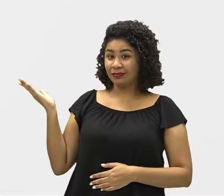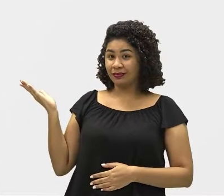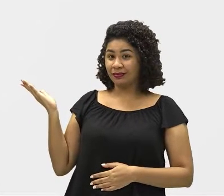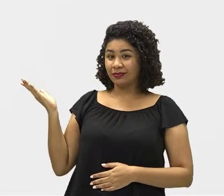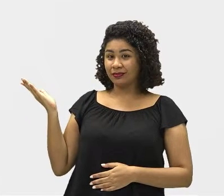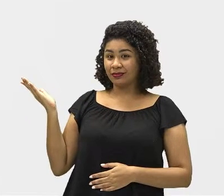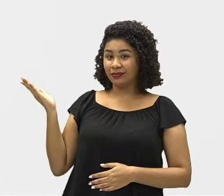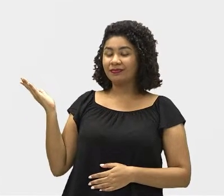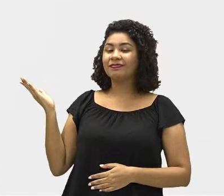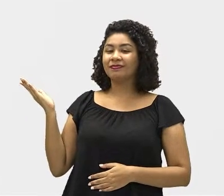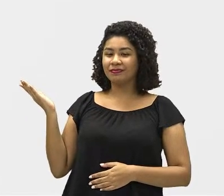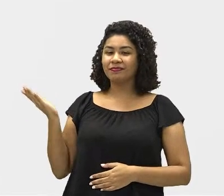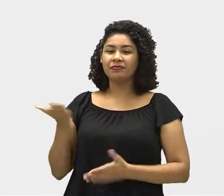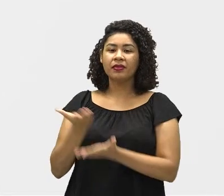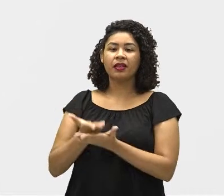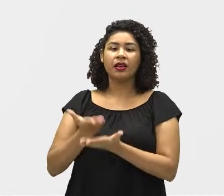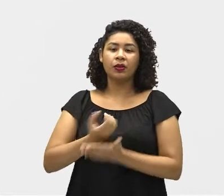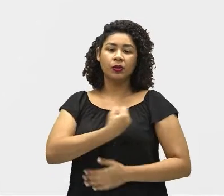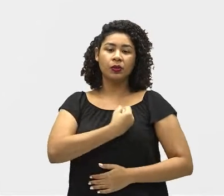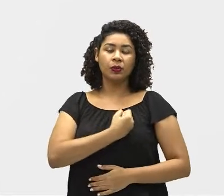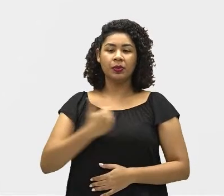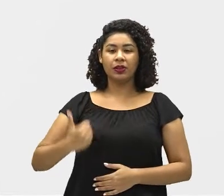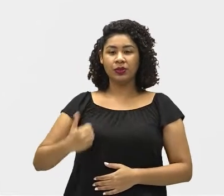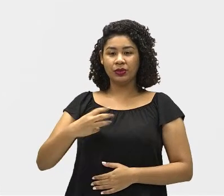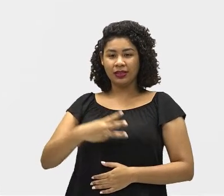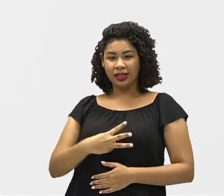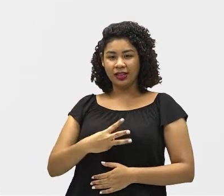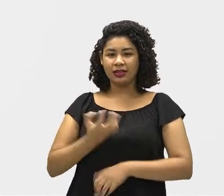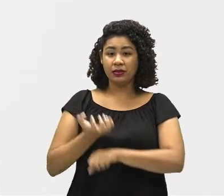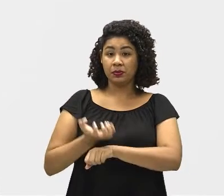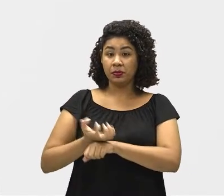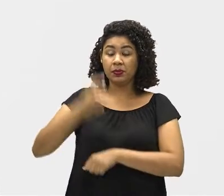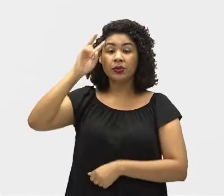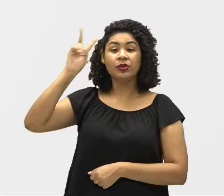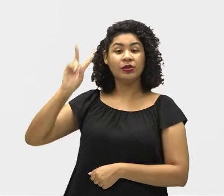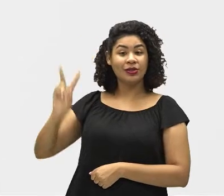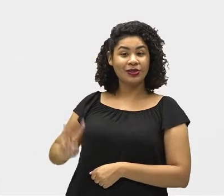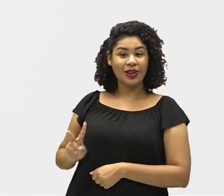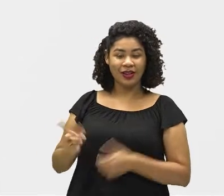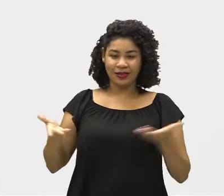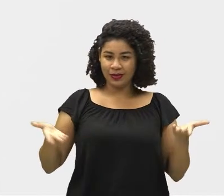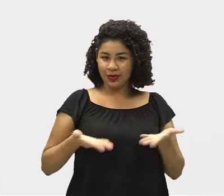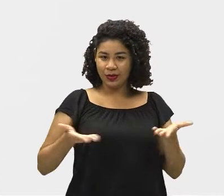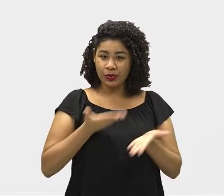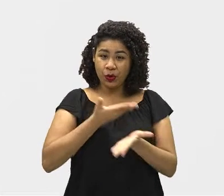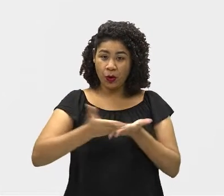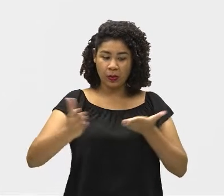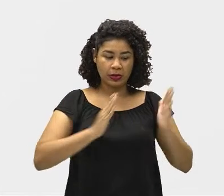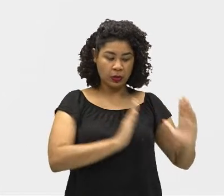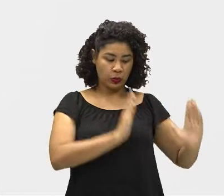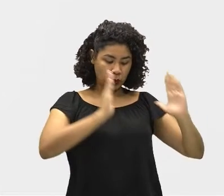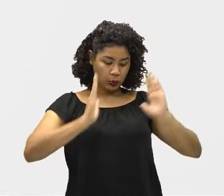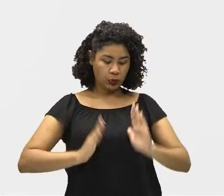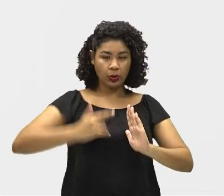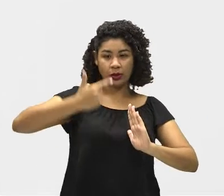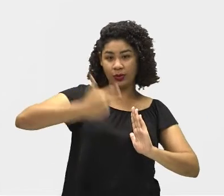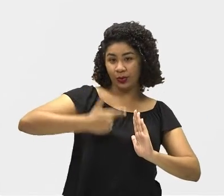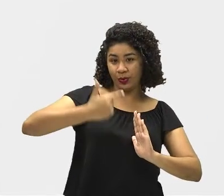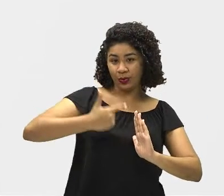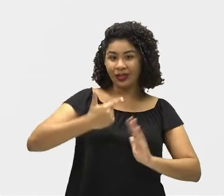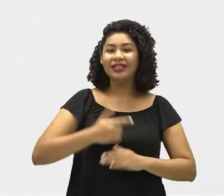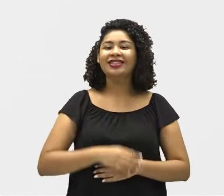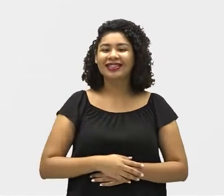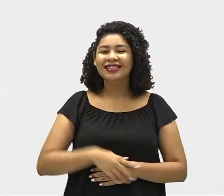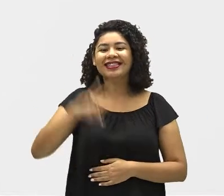Então, a nossa aula 13 do componente de História hoje, né? Iniciando a nossa unidade 2. Então, nós já tivemos a aula 12 com